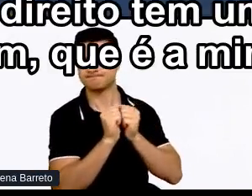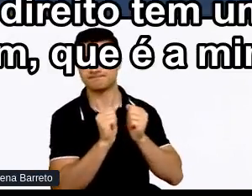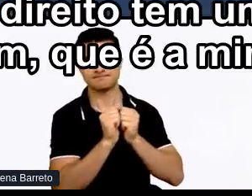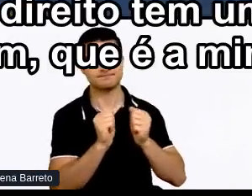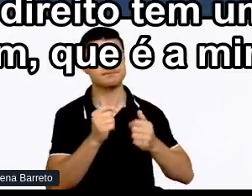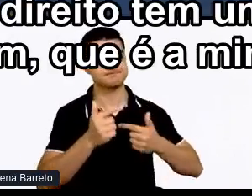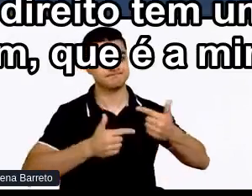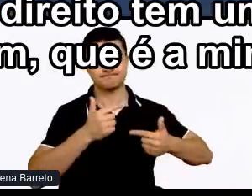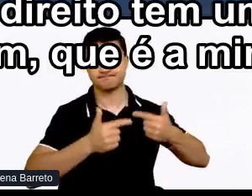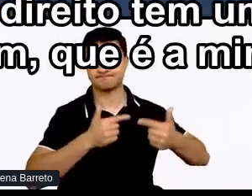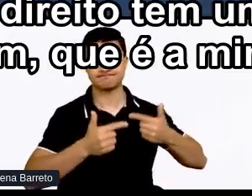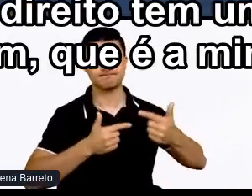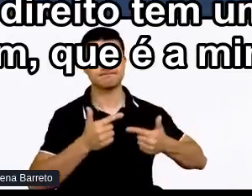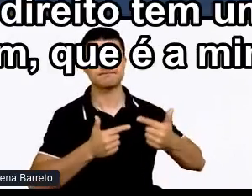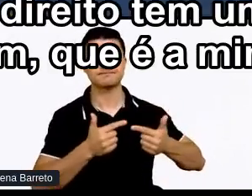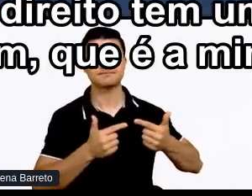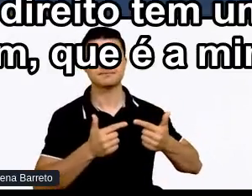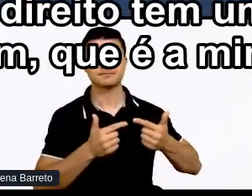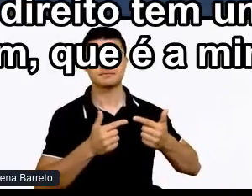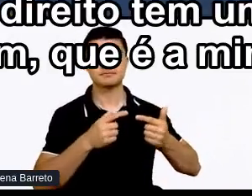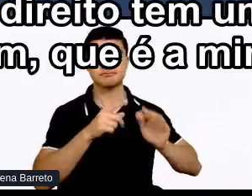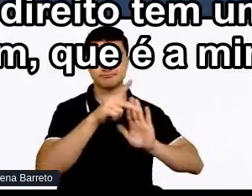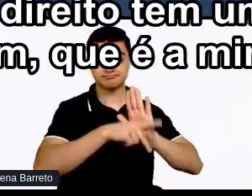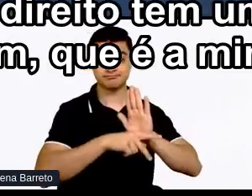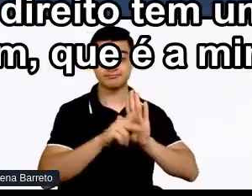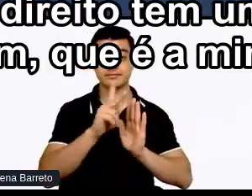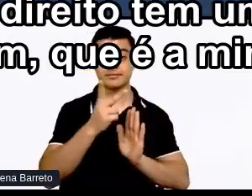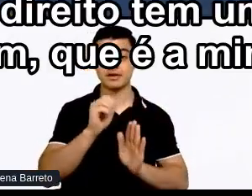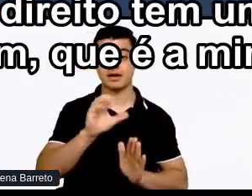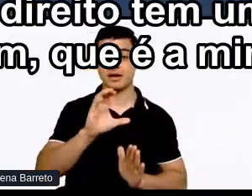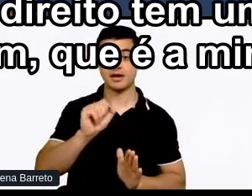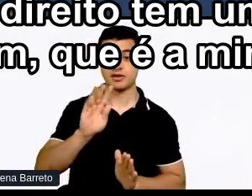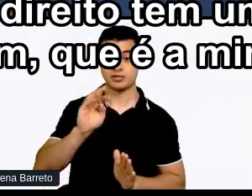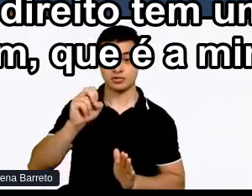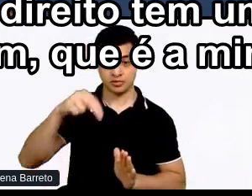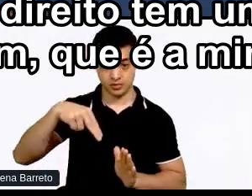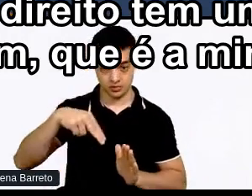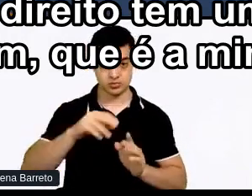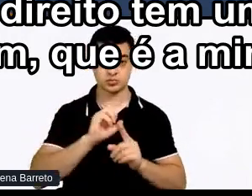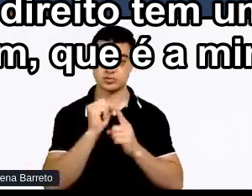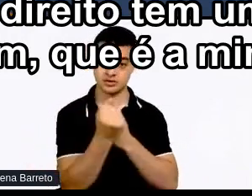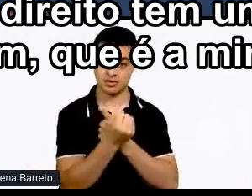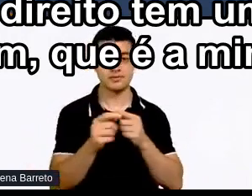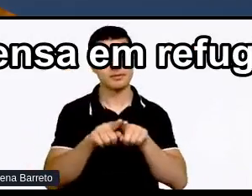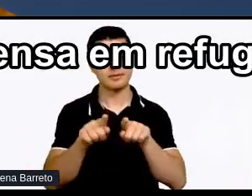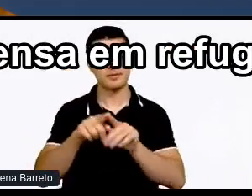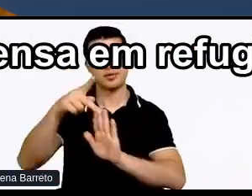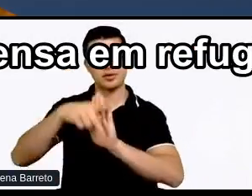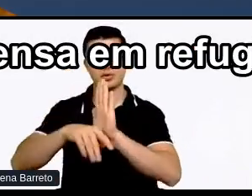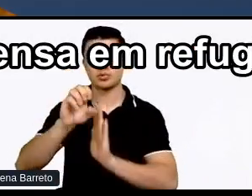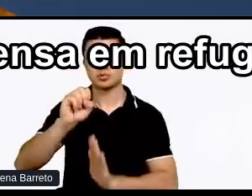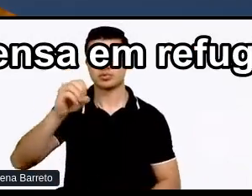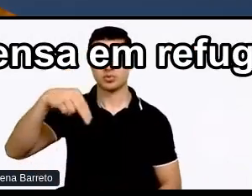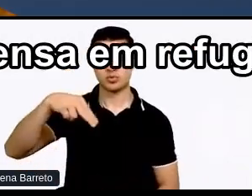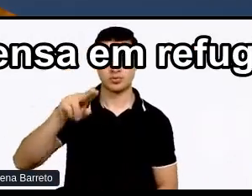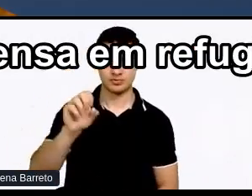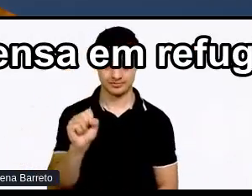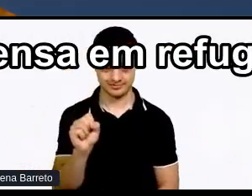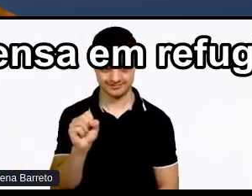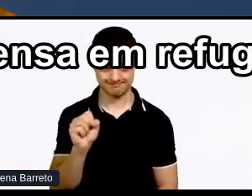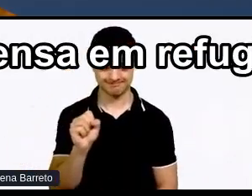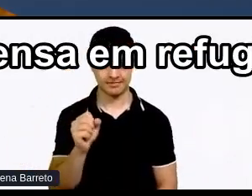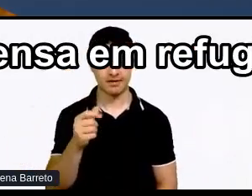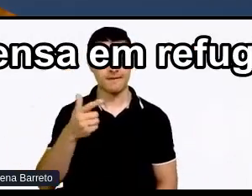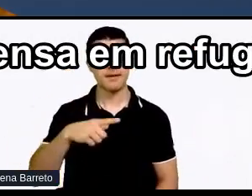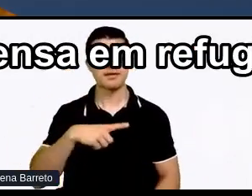o Somos. E do lado direito tem uma família muito especial para mim, que é a minha, a família Barbosa. E quando a gente pensa